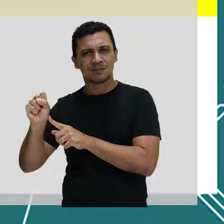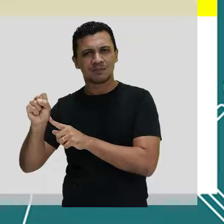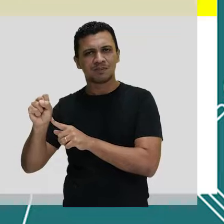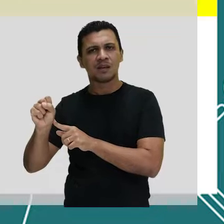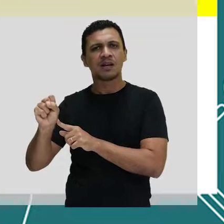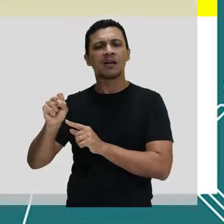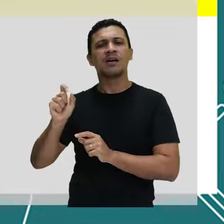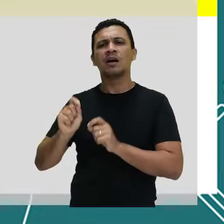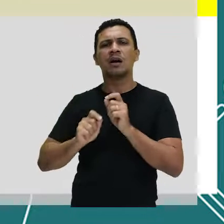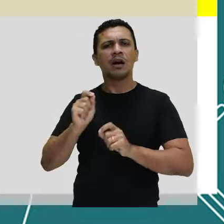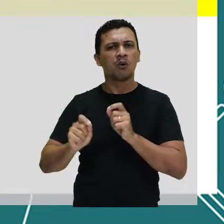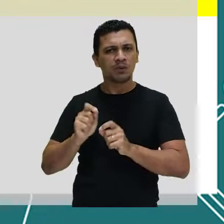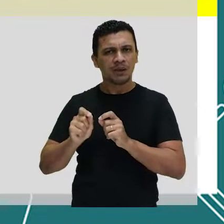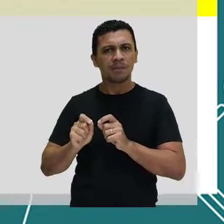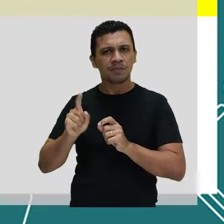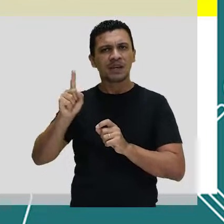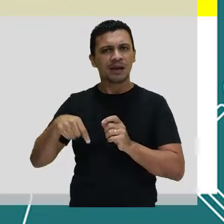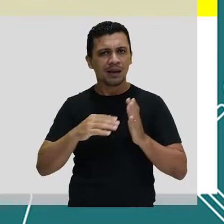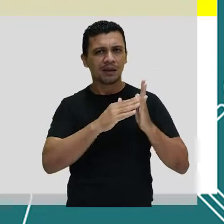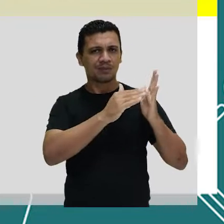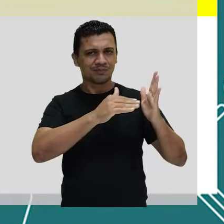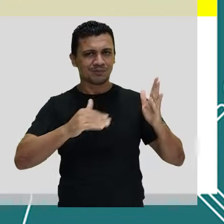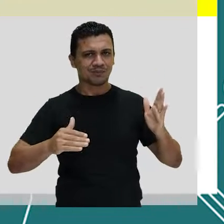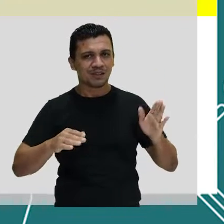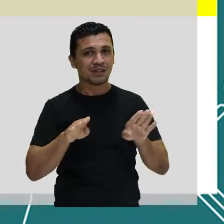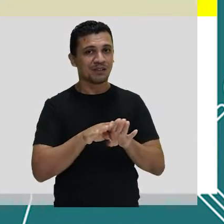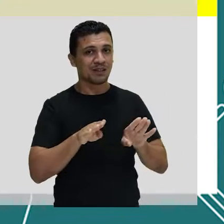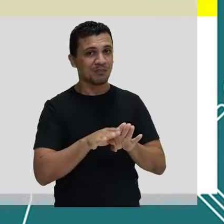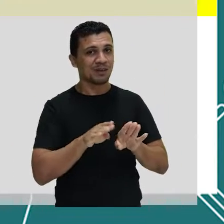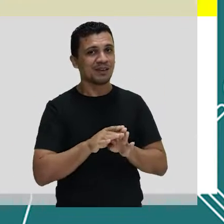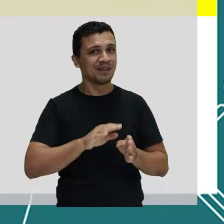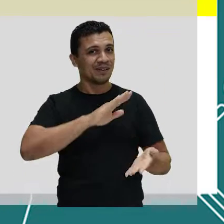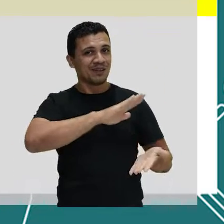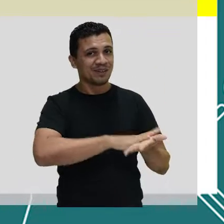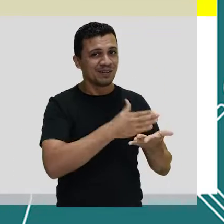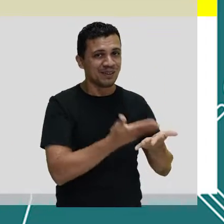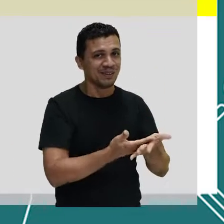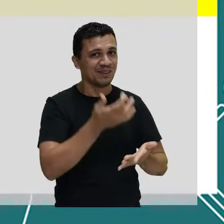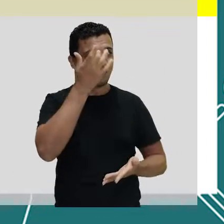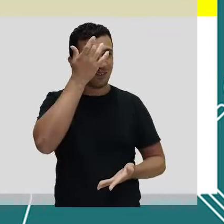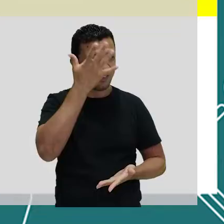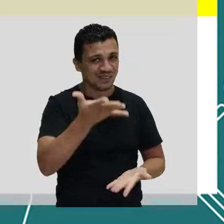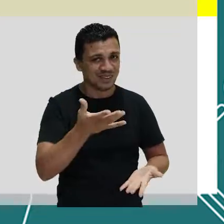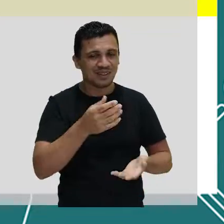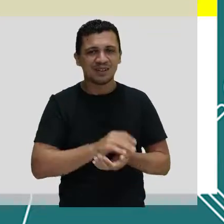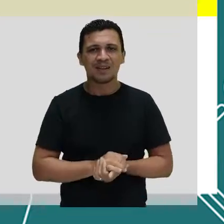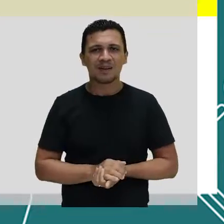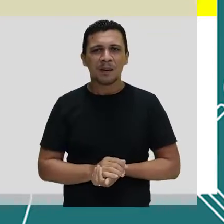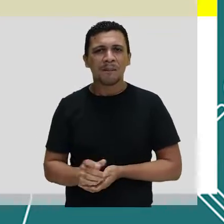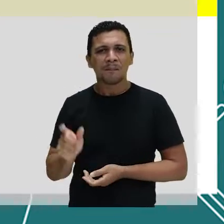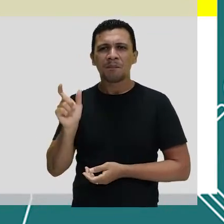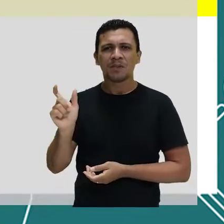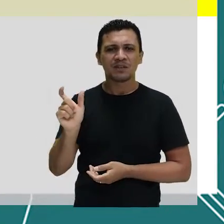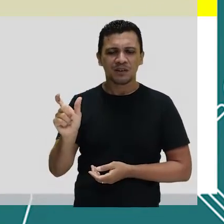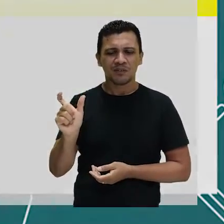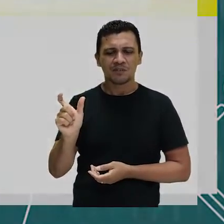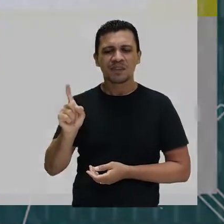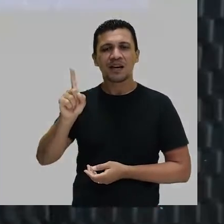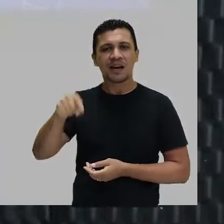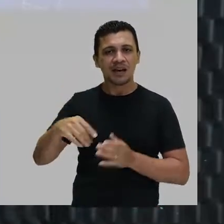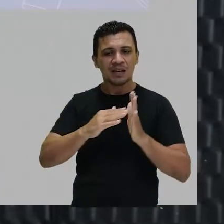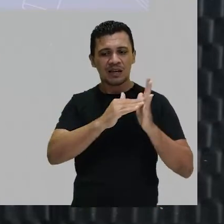certo? E facilitar a vida do meu intérprete aqui, que essa palavra significa a estética do